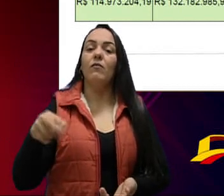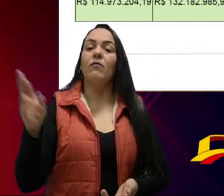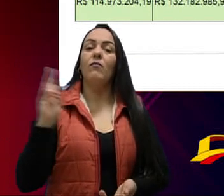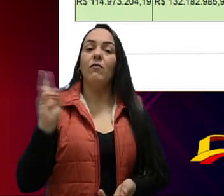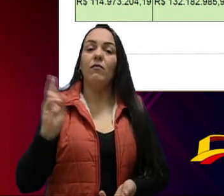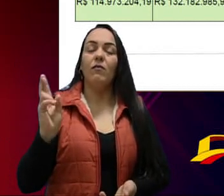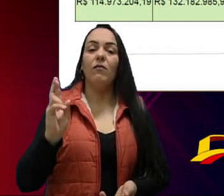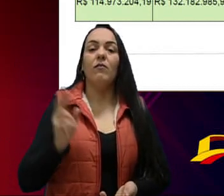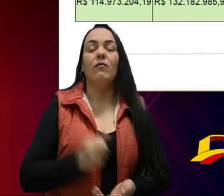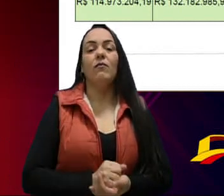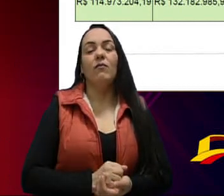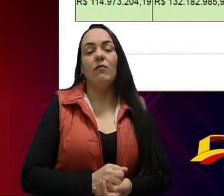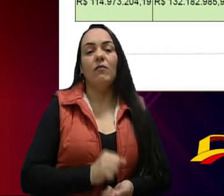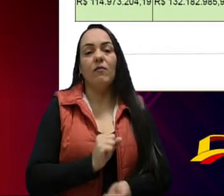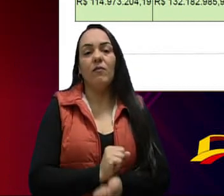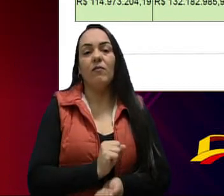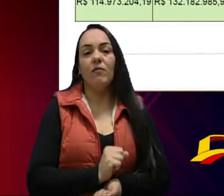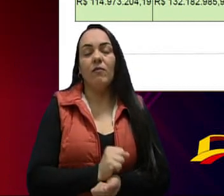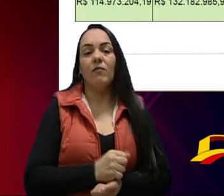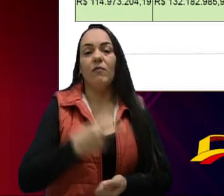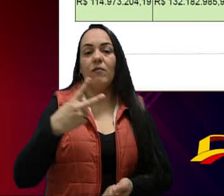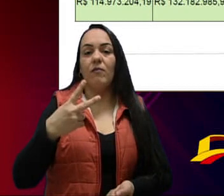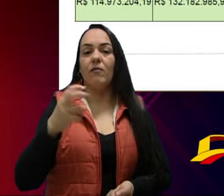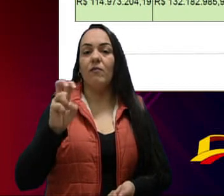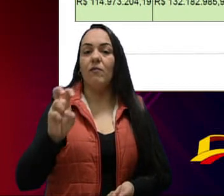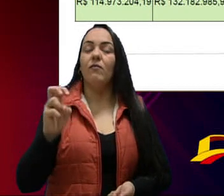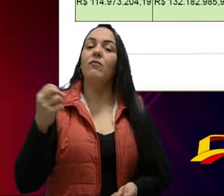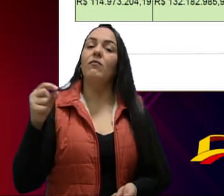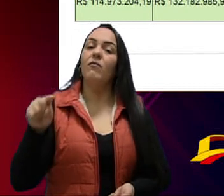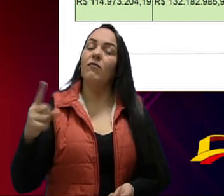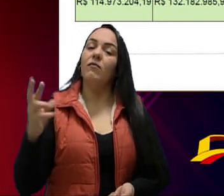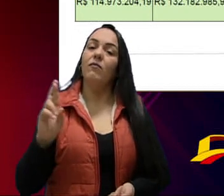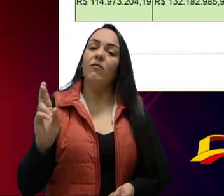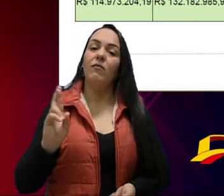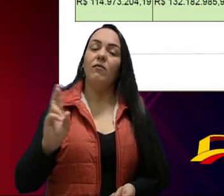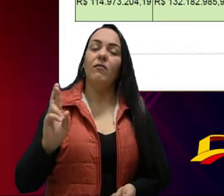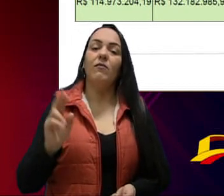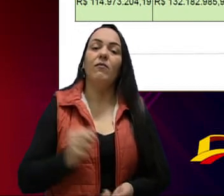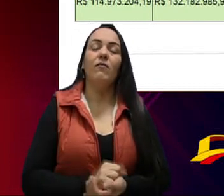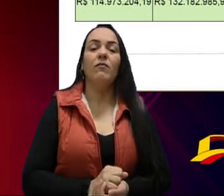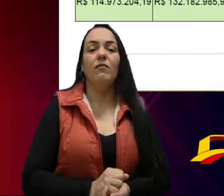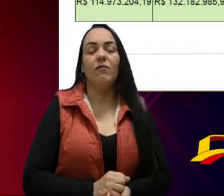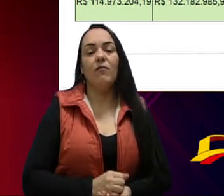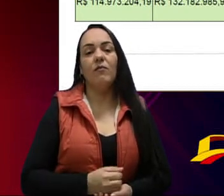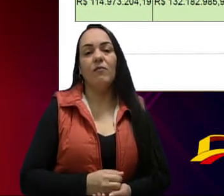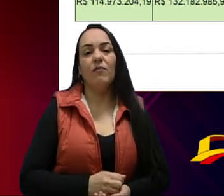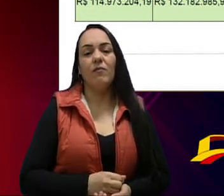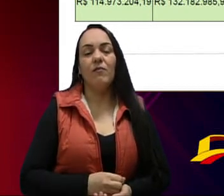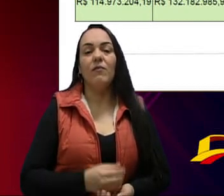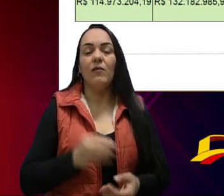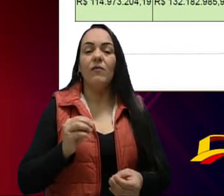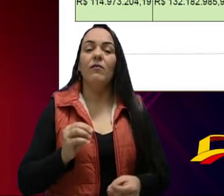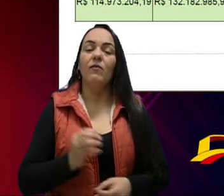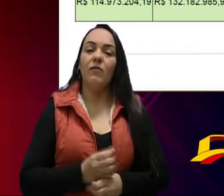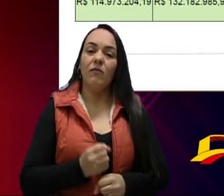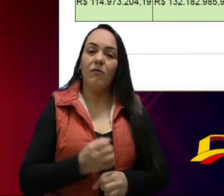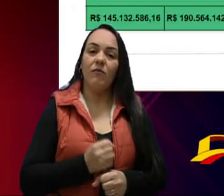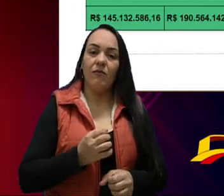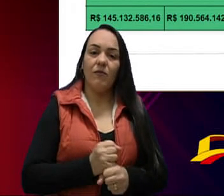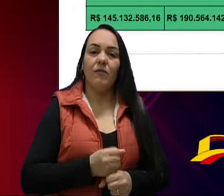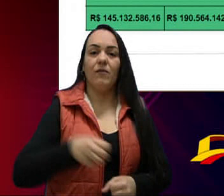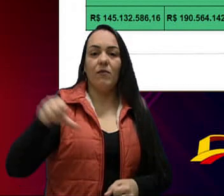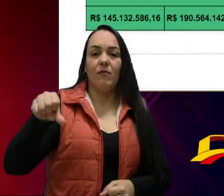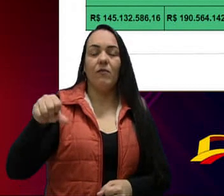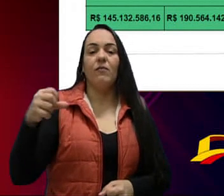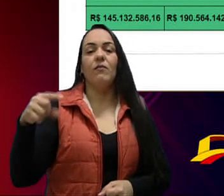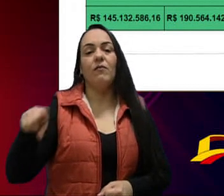sumiu reservado de 25 milhões e 87 mil e saldo orçamentário de 9 milhões 154